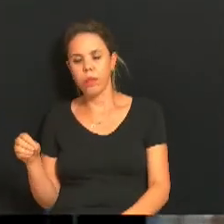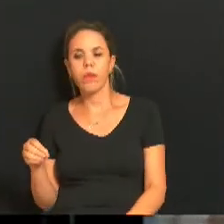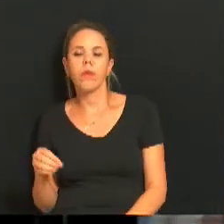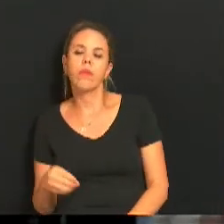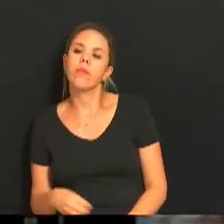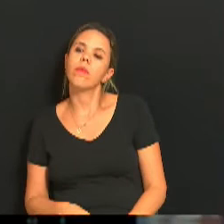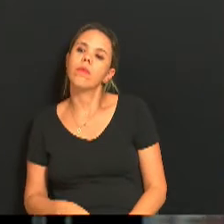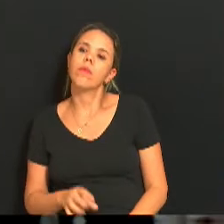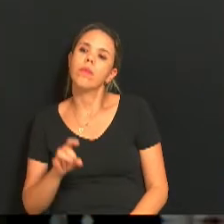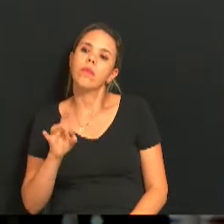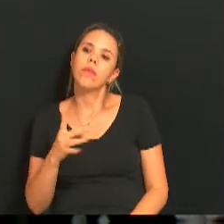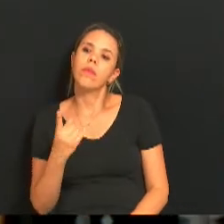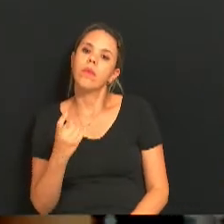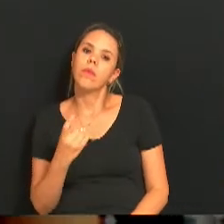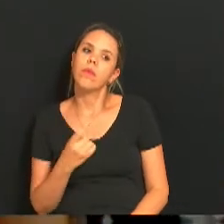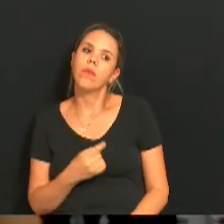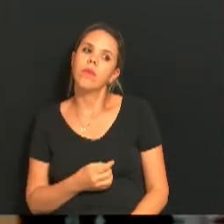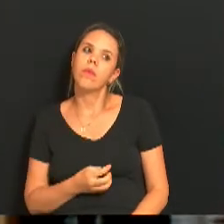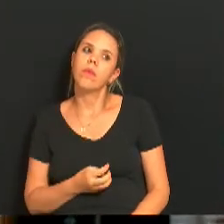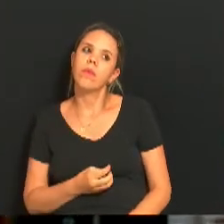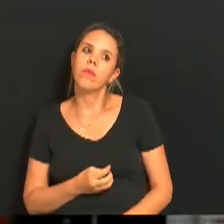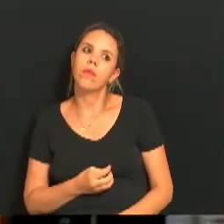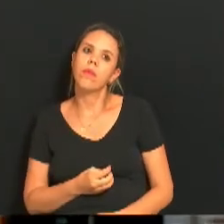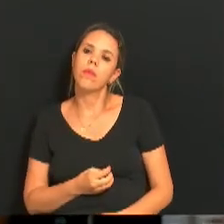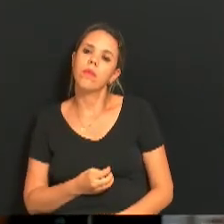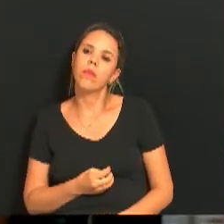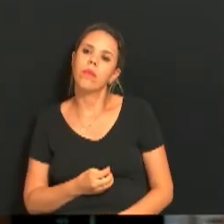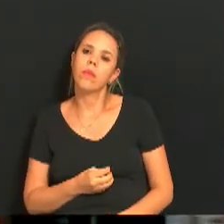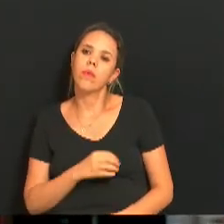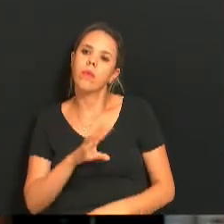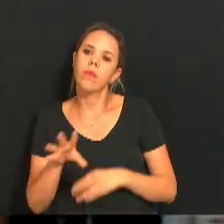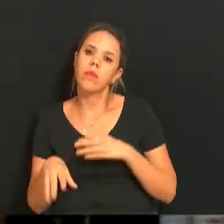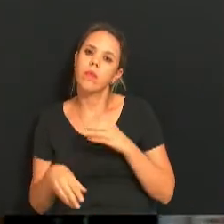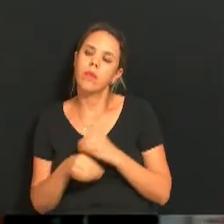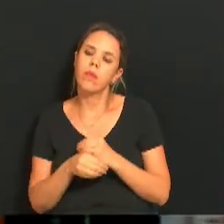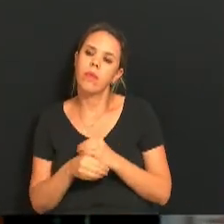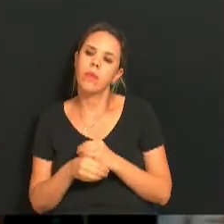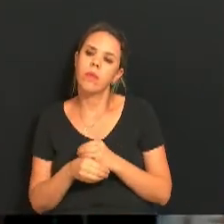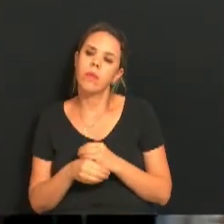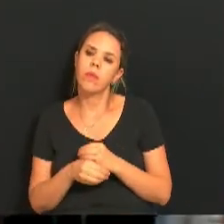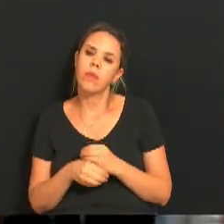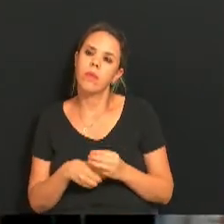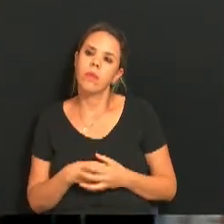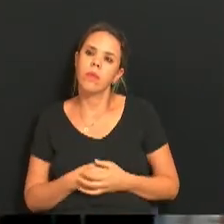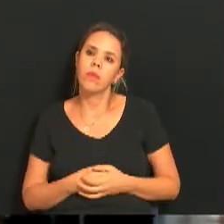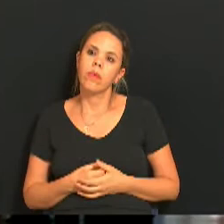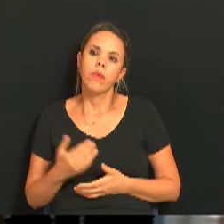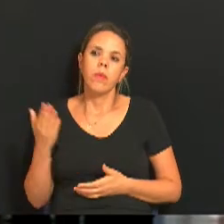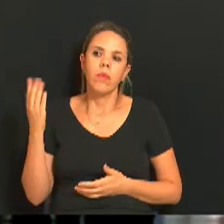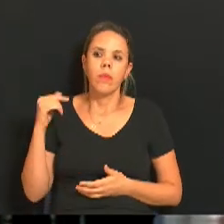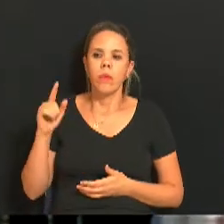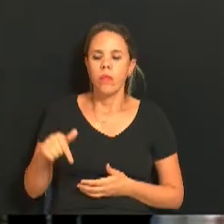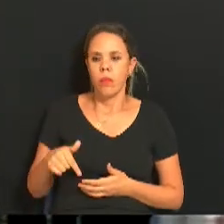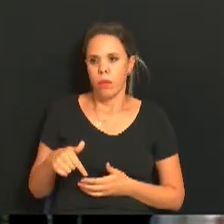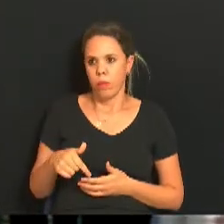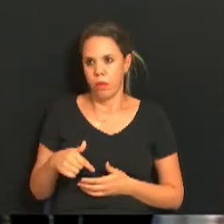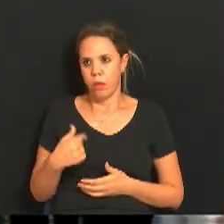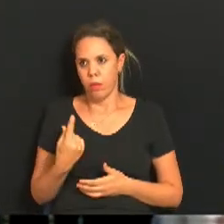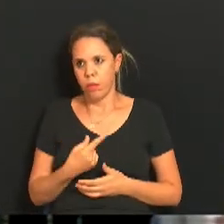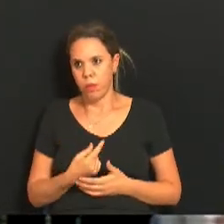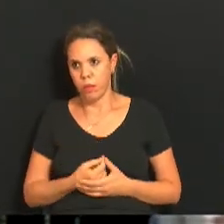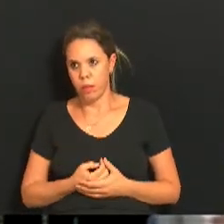esse seria apenas mais um né é que eles incluíram no seu fundo imobiliário e sabendo disso nós prontamente